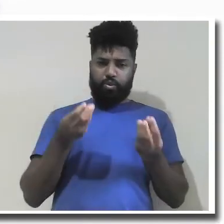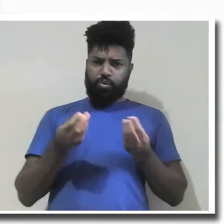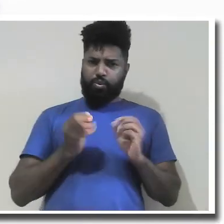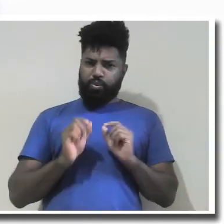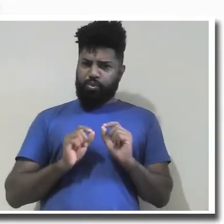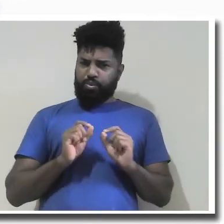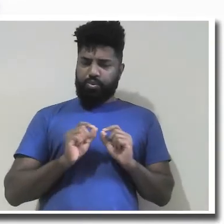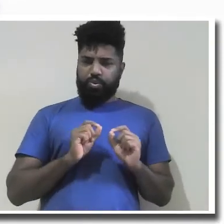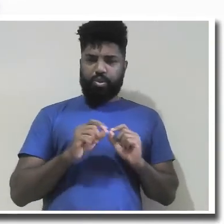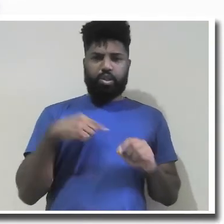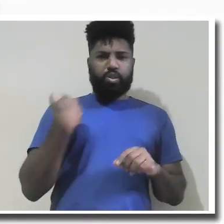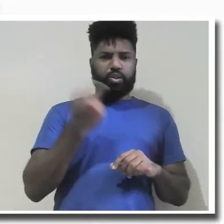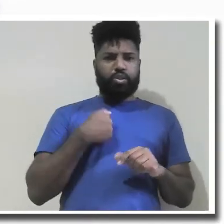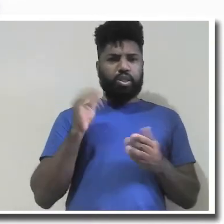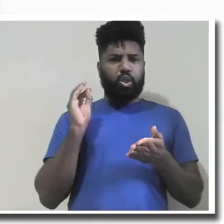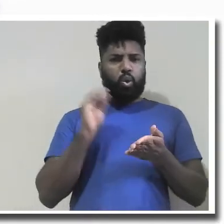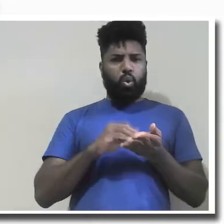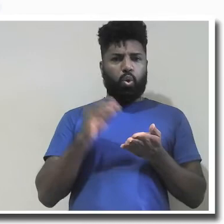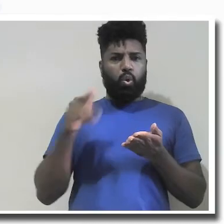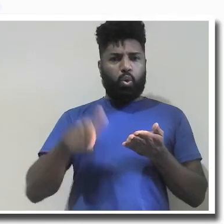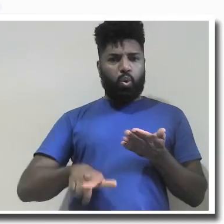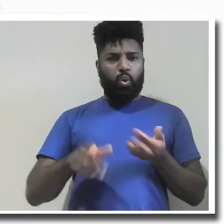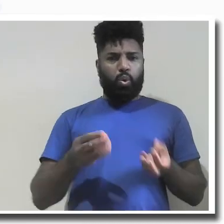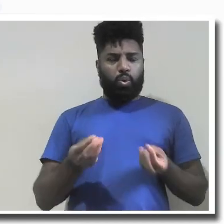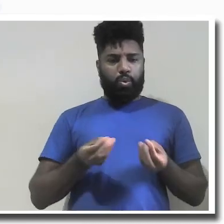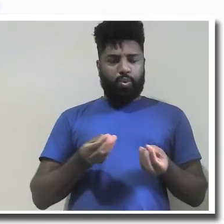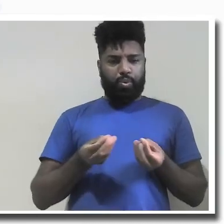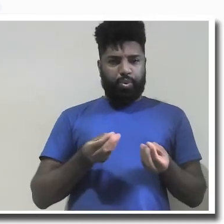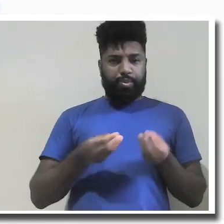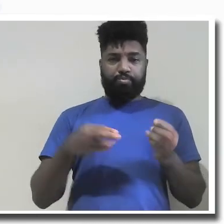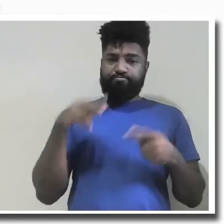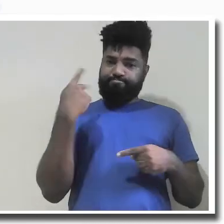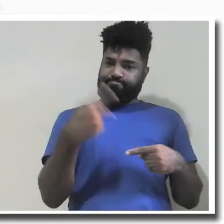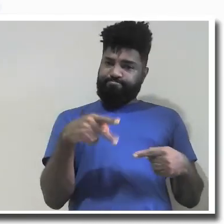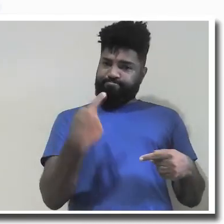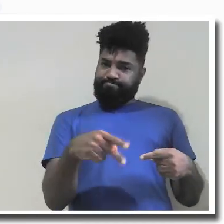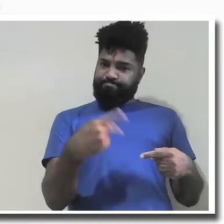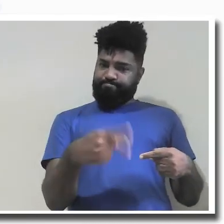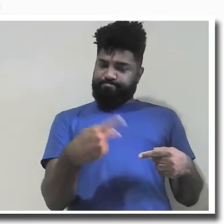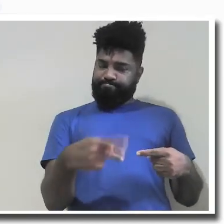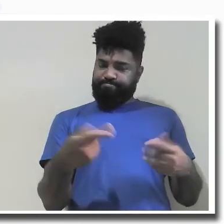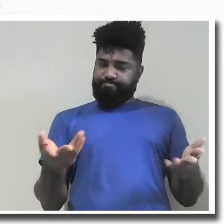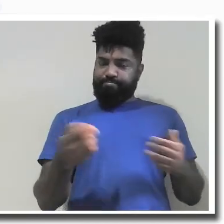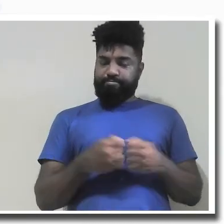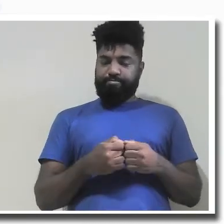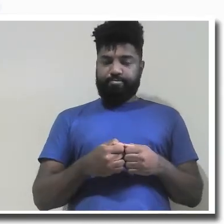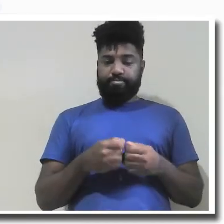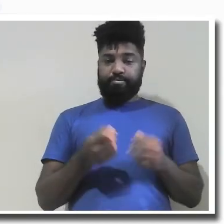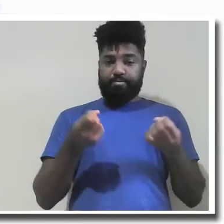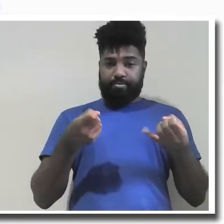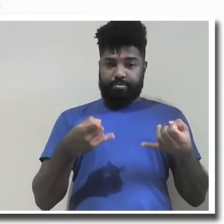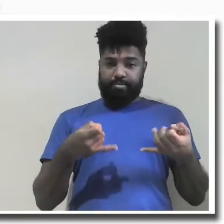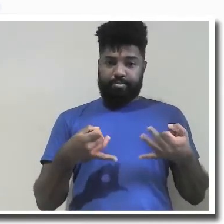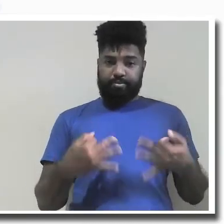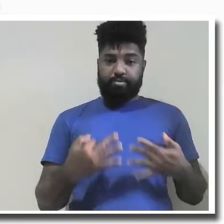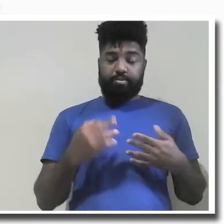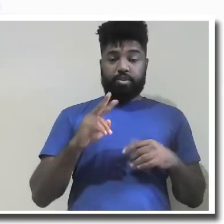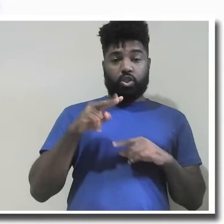aqui aplicar novamente essa propriedade. Eu posso escrever como